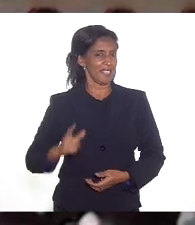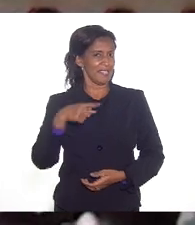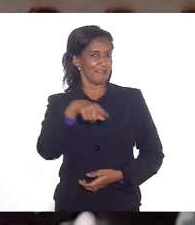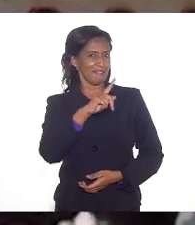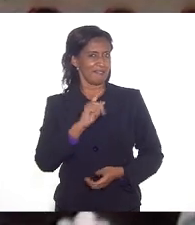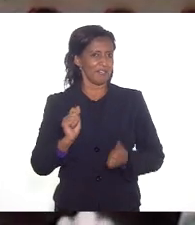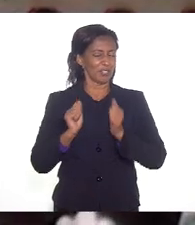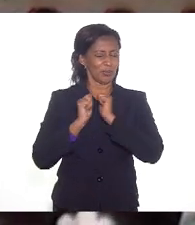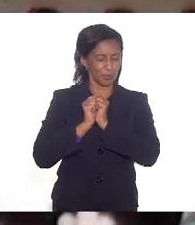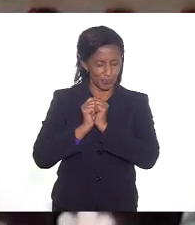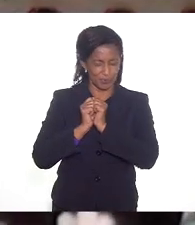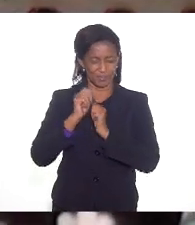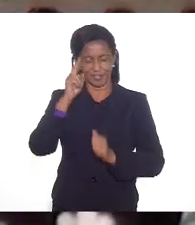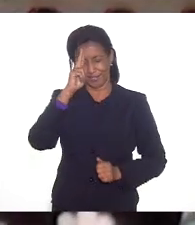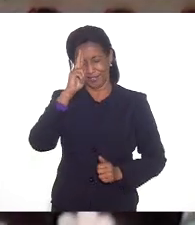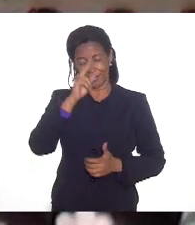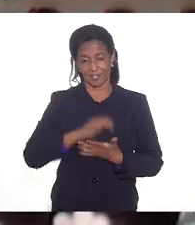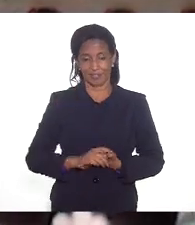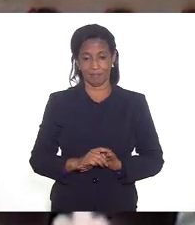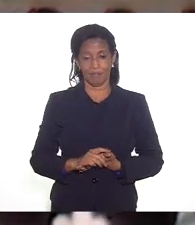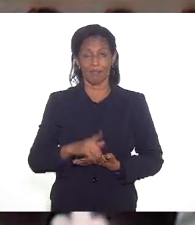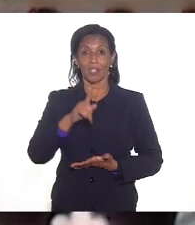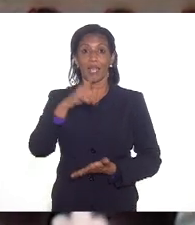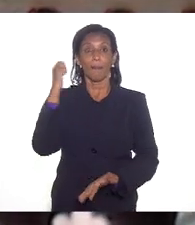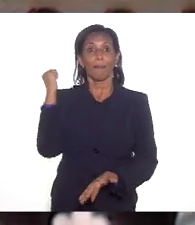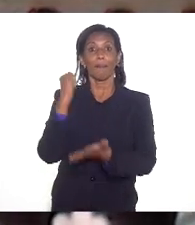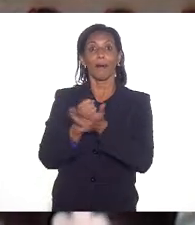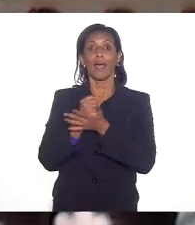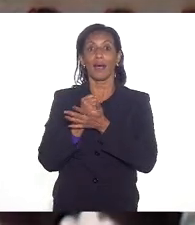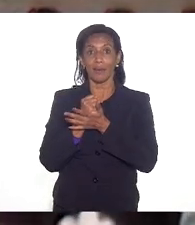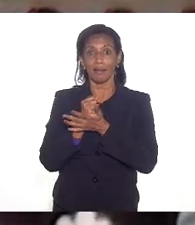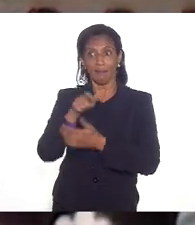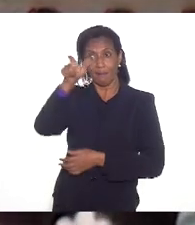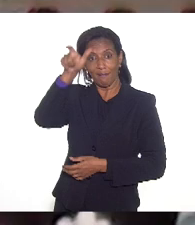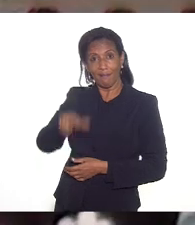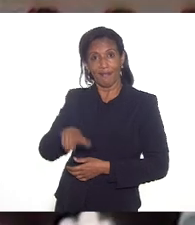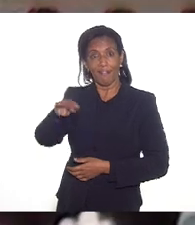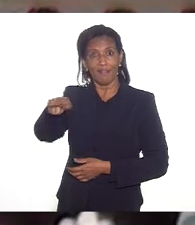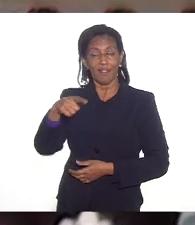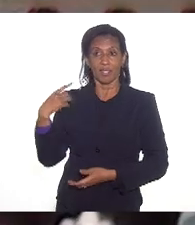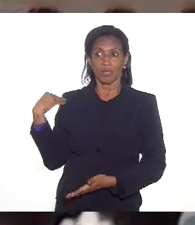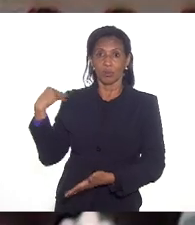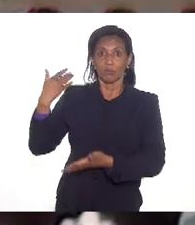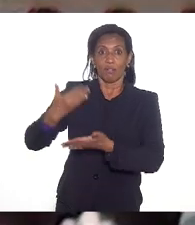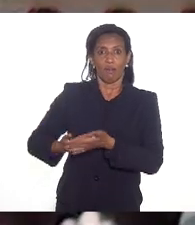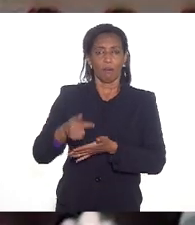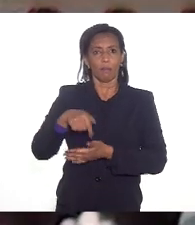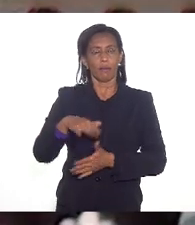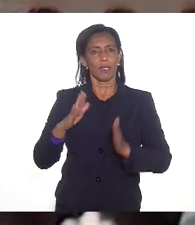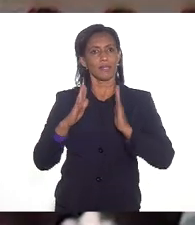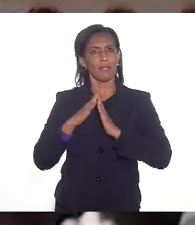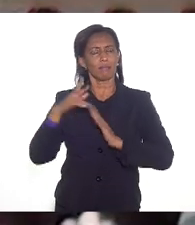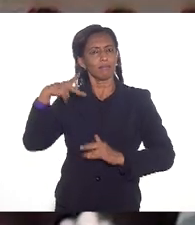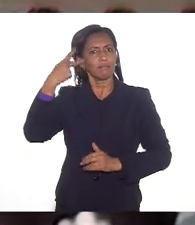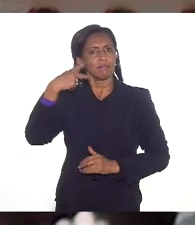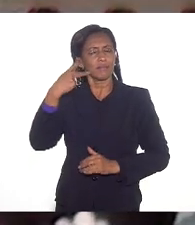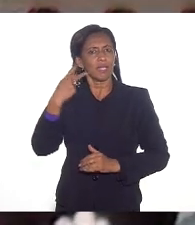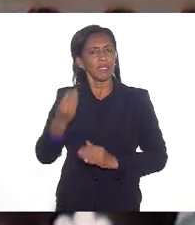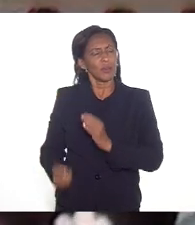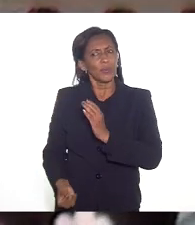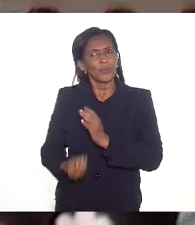nessa e isso é a marca e isso traz para essa casa esse fruto